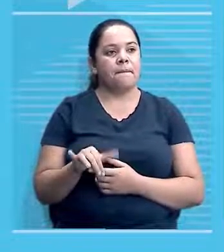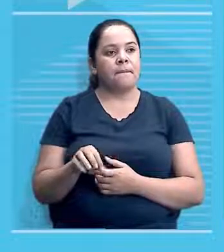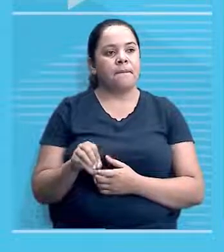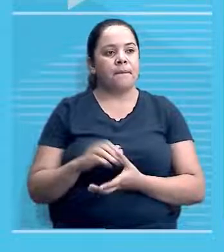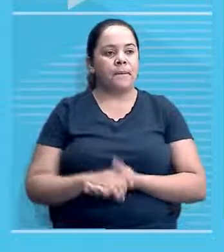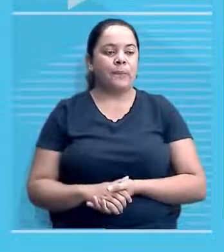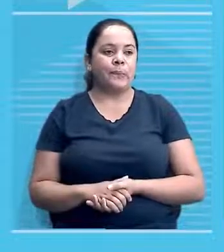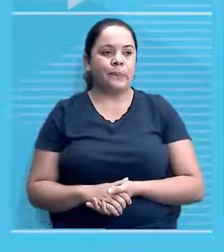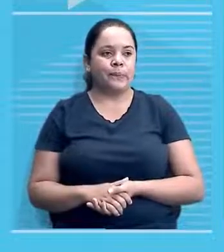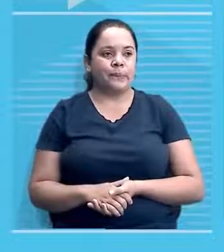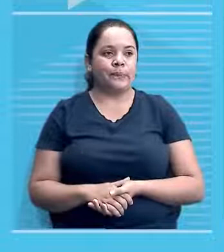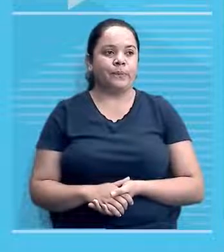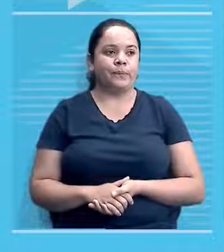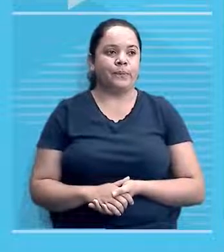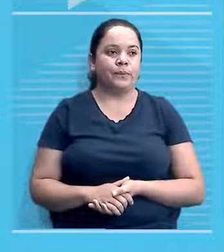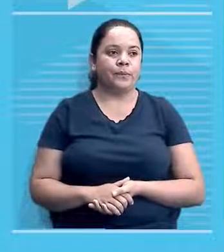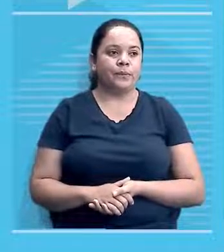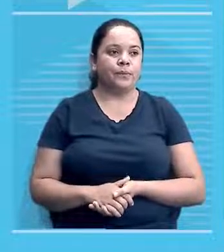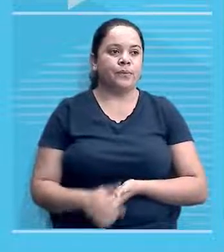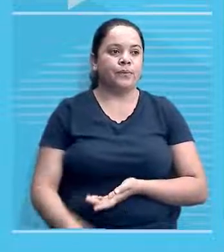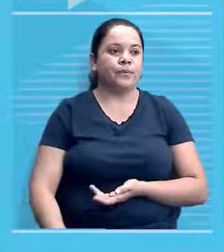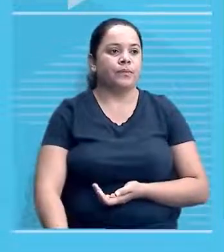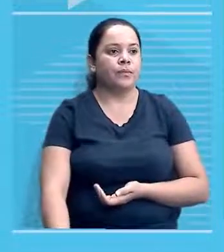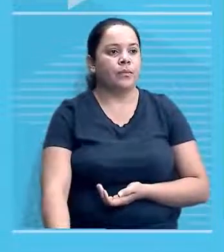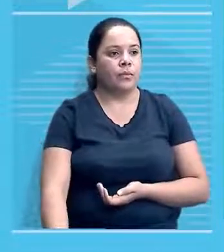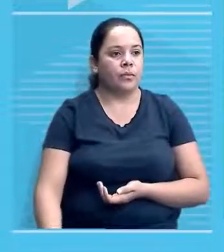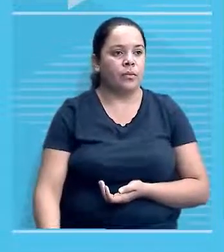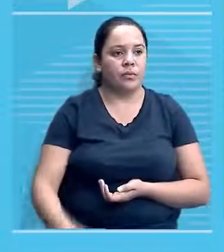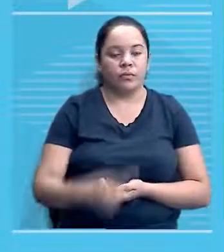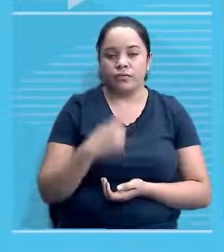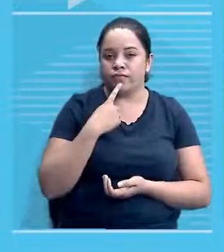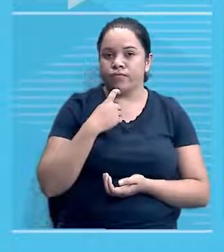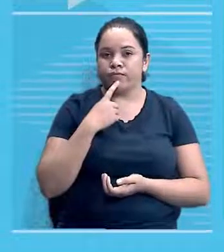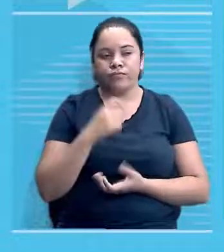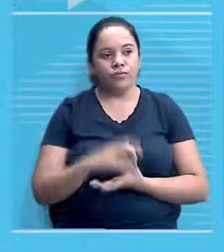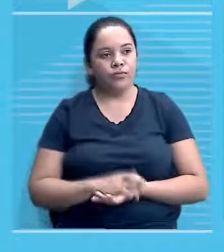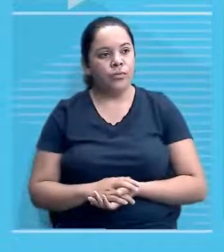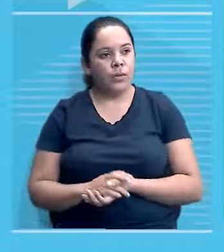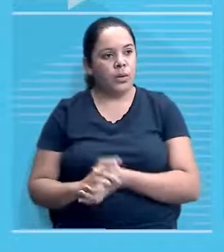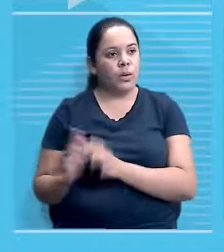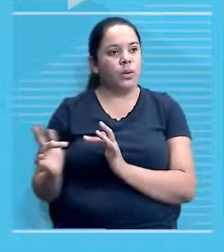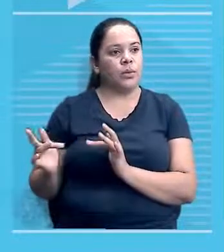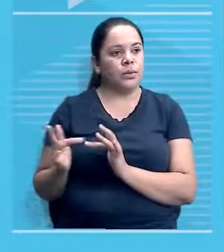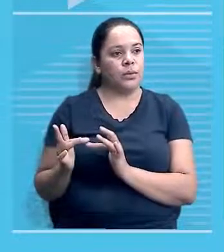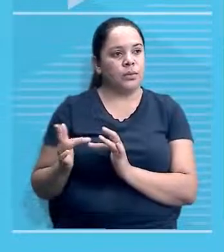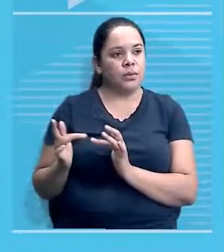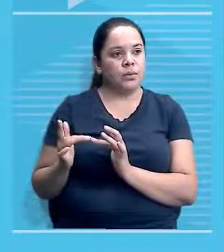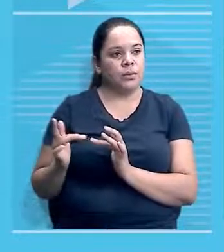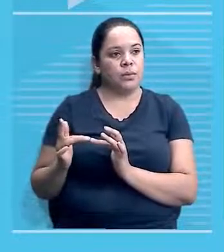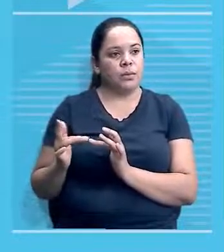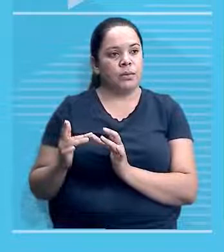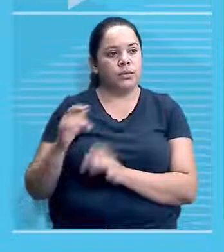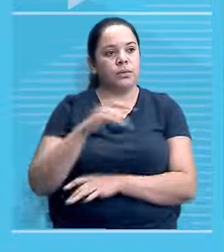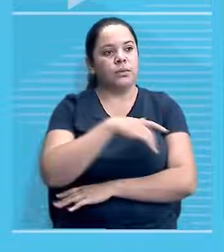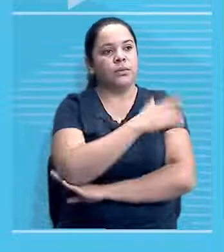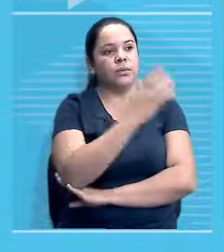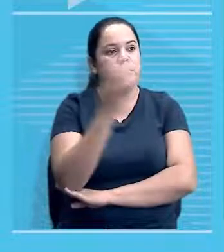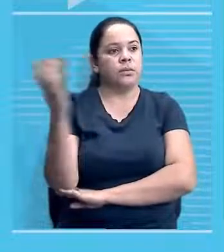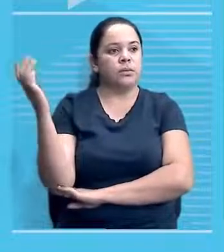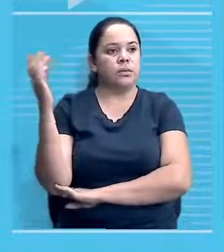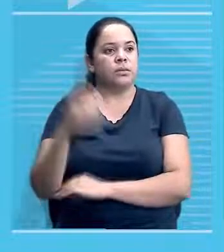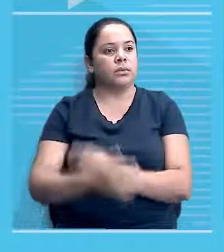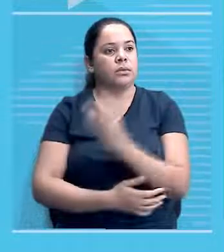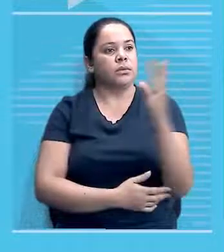esse lugar aí Claro contato com a natureza isso pastores